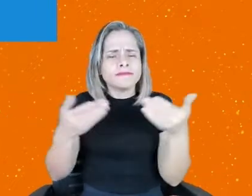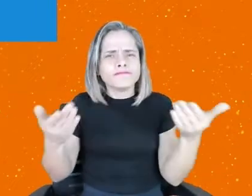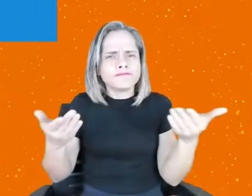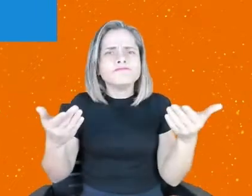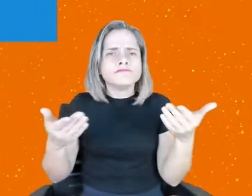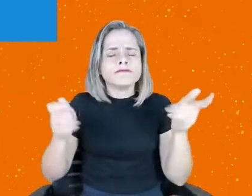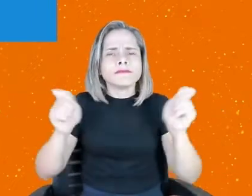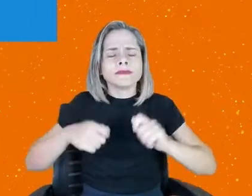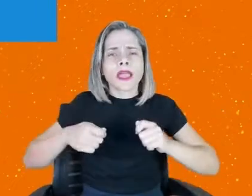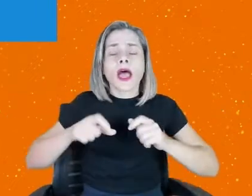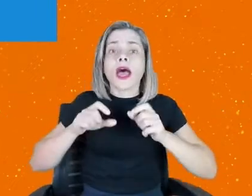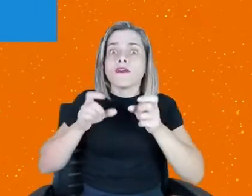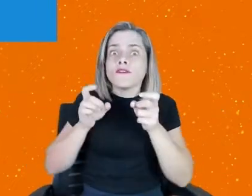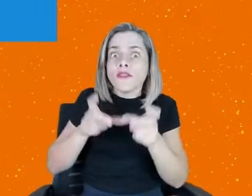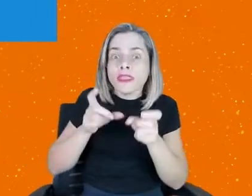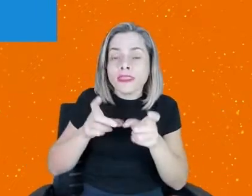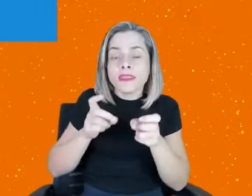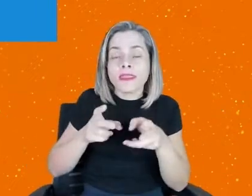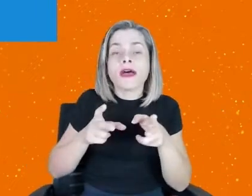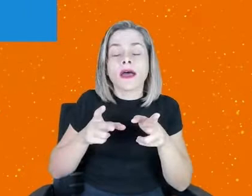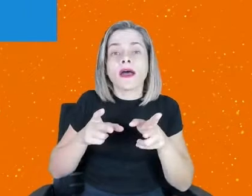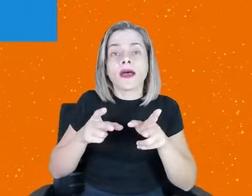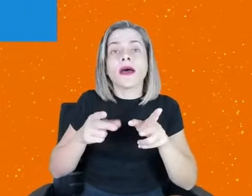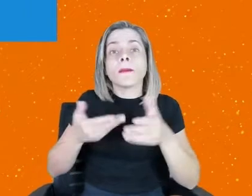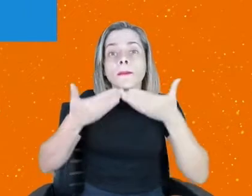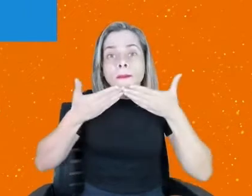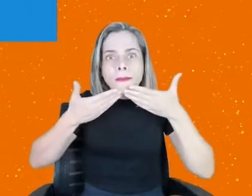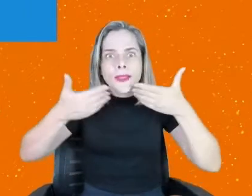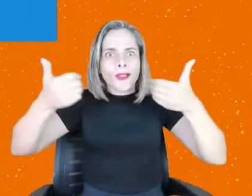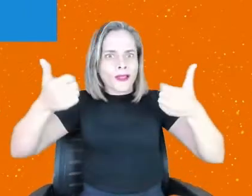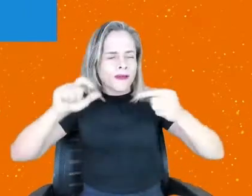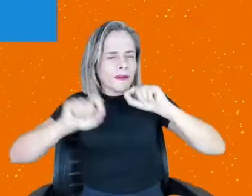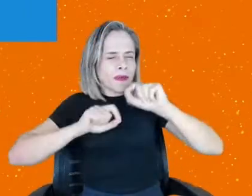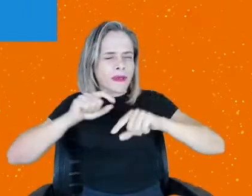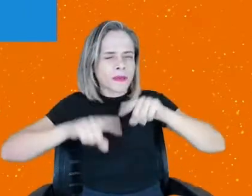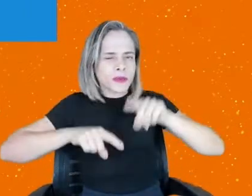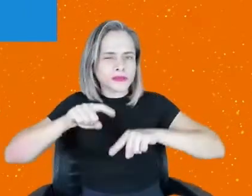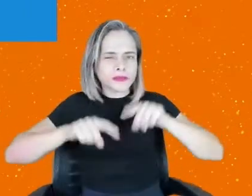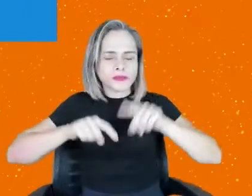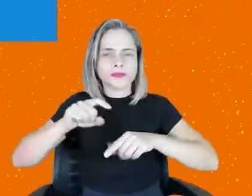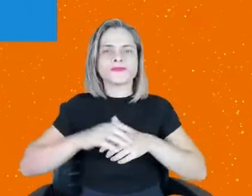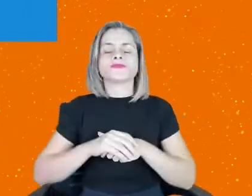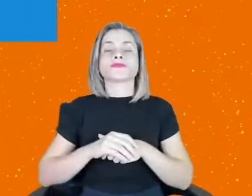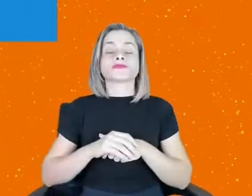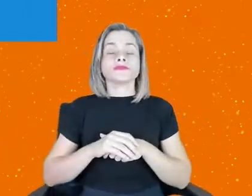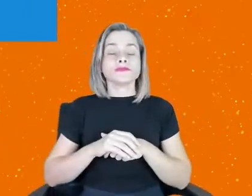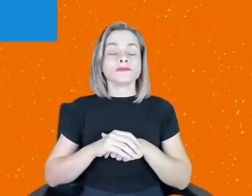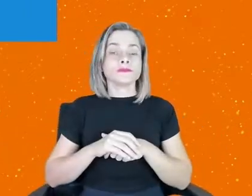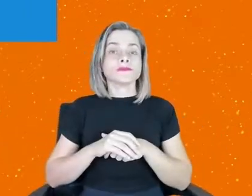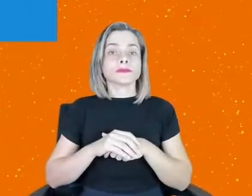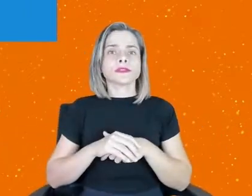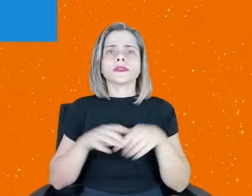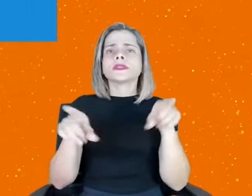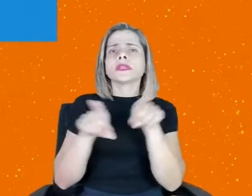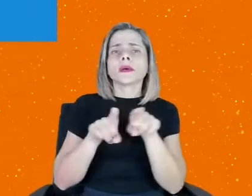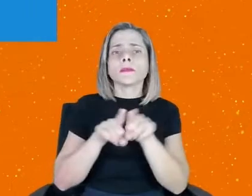as lendas dos seus produtos ali e a monetização do seu canal a mesma coisa novamente no canal religioso